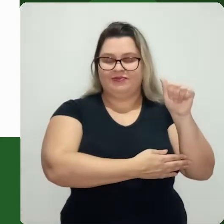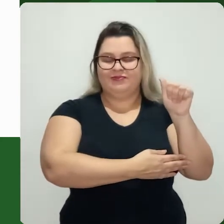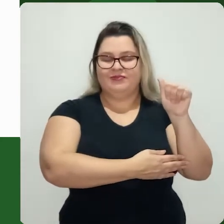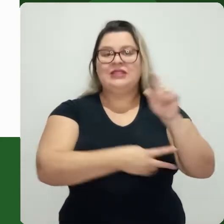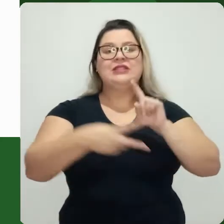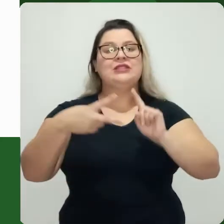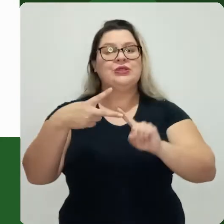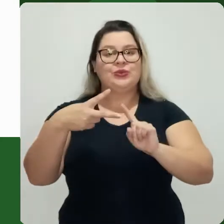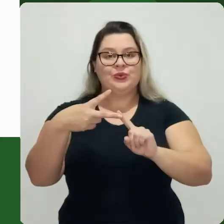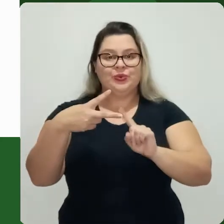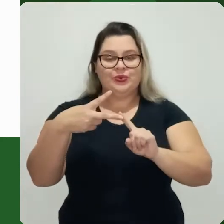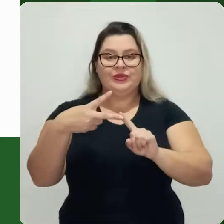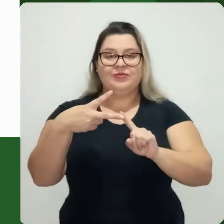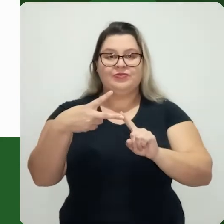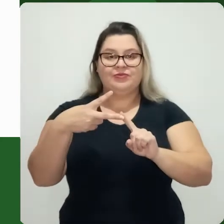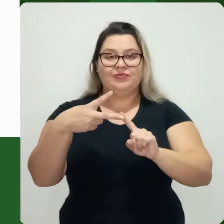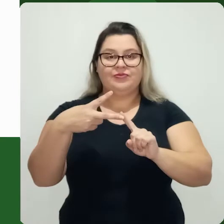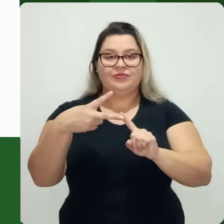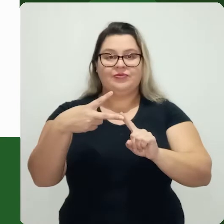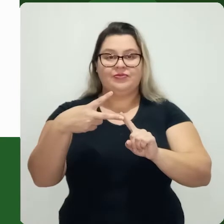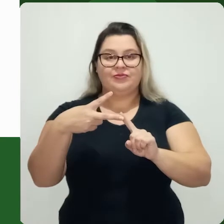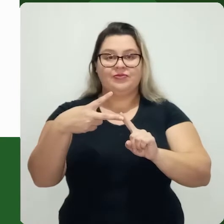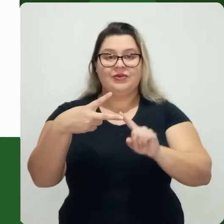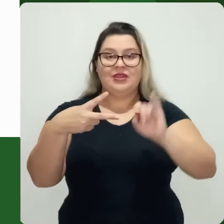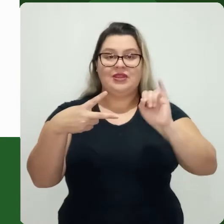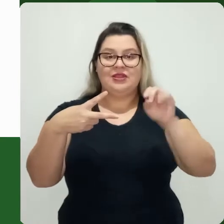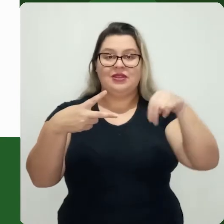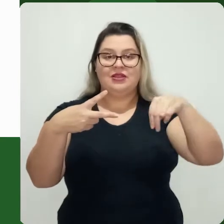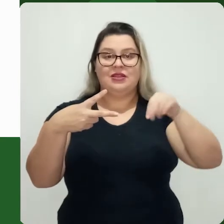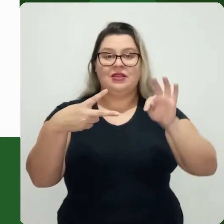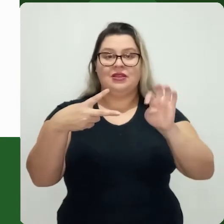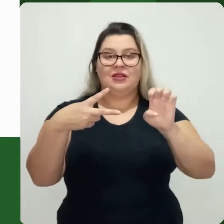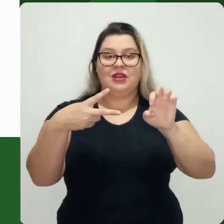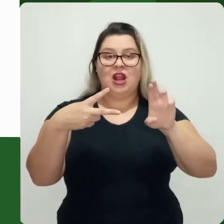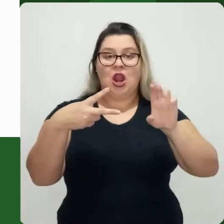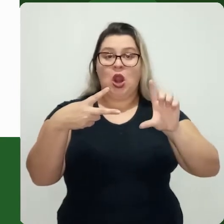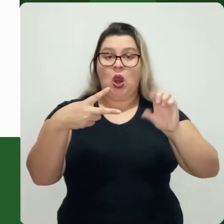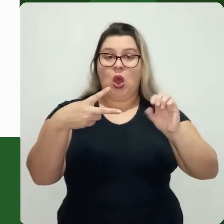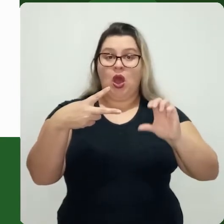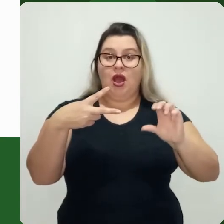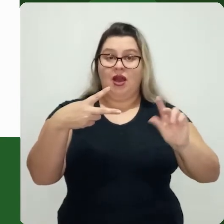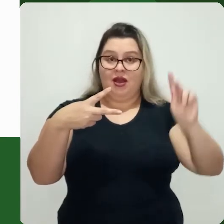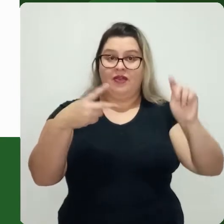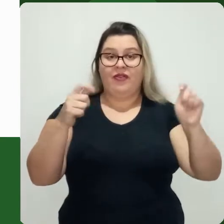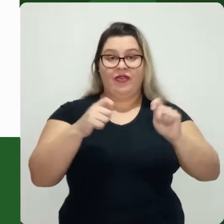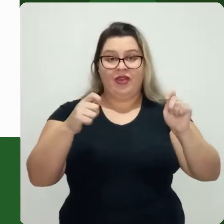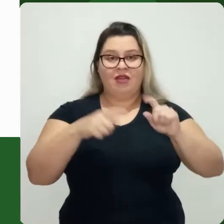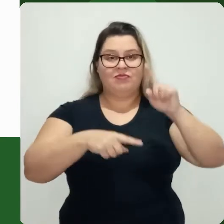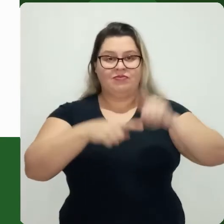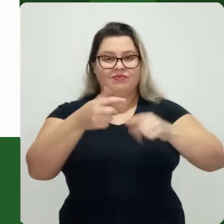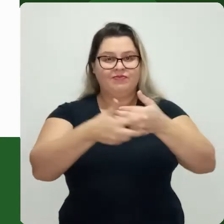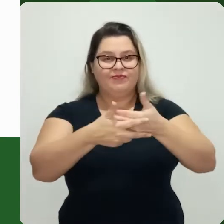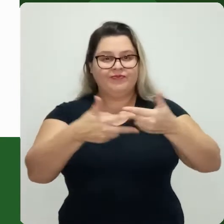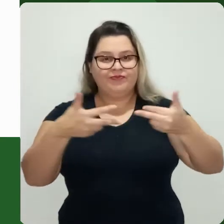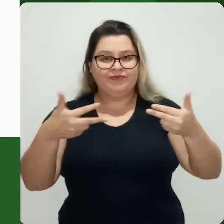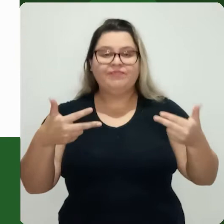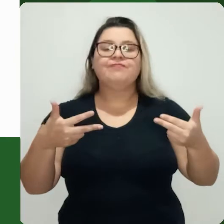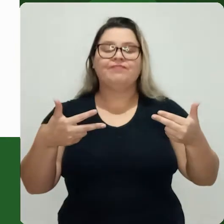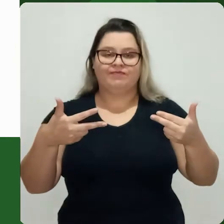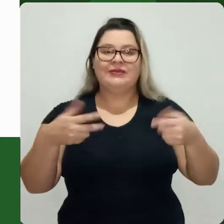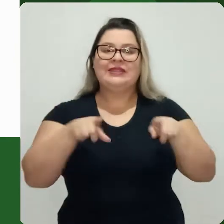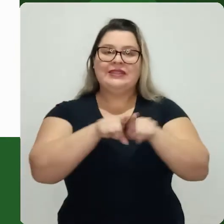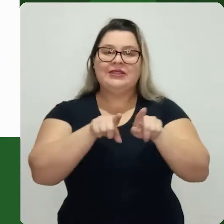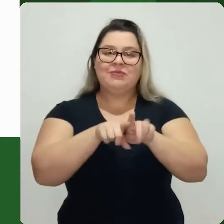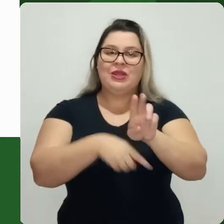como a ribana. A segunda disposição é a interlock, possibilitando a produção de